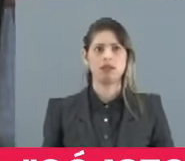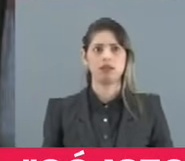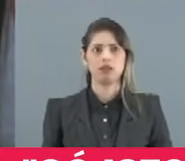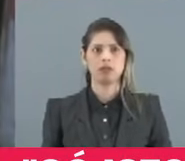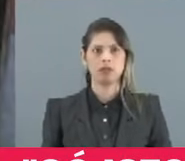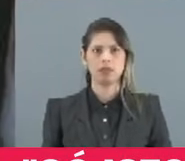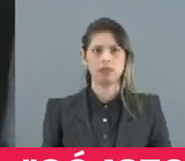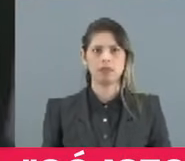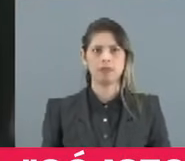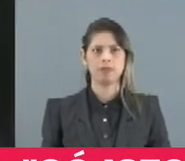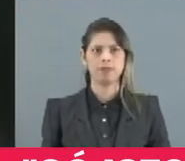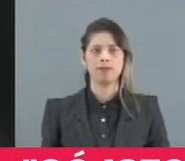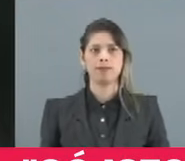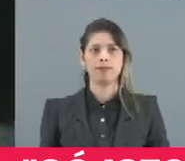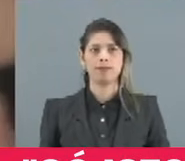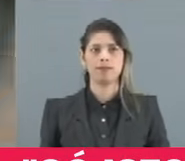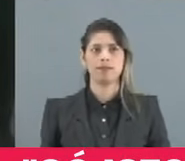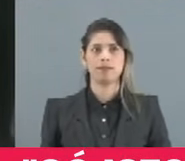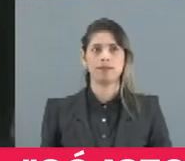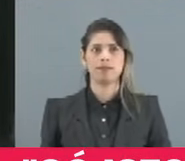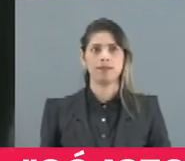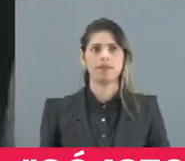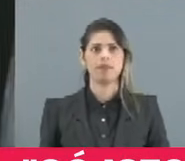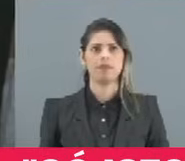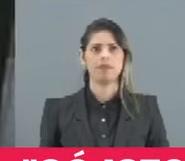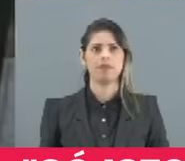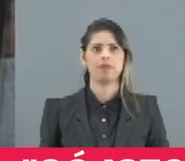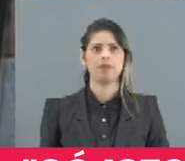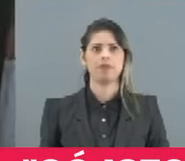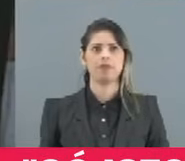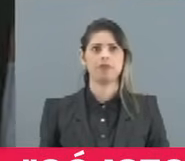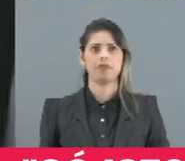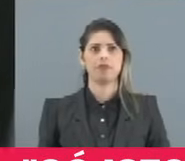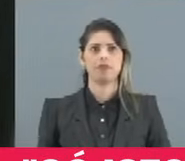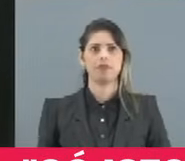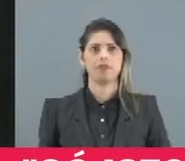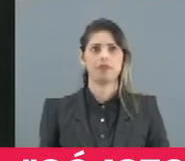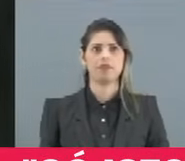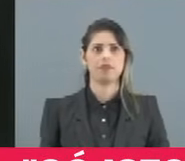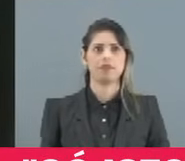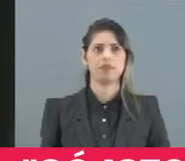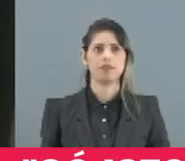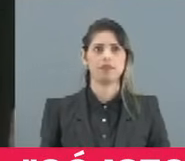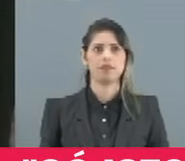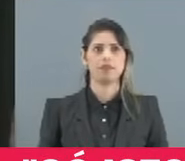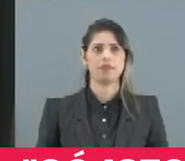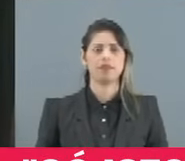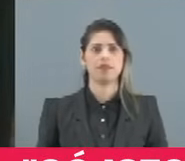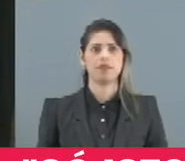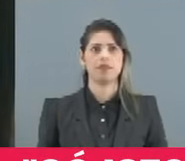fazendo um apelo aos colegas no sentido de que esse fato demonstrado aqui hoje, que, querido